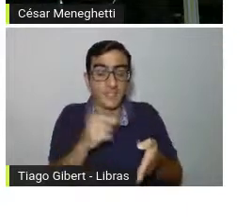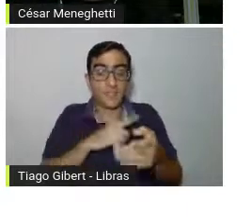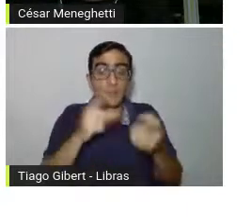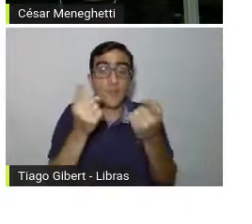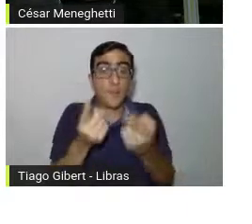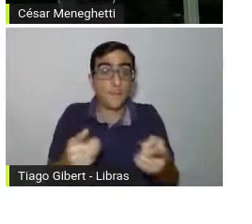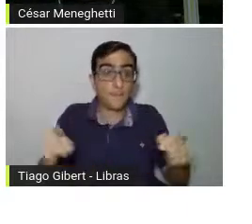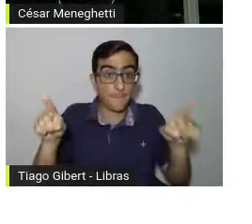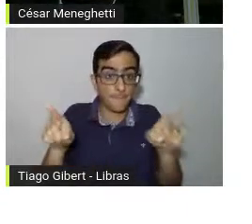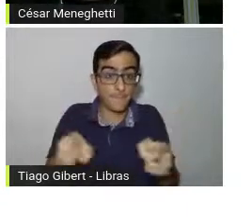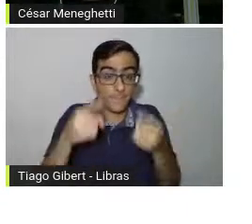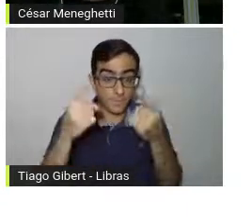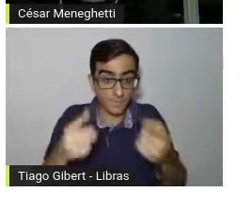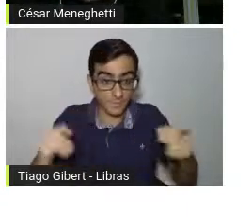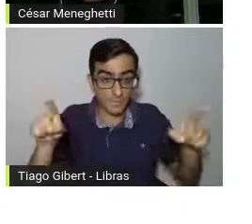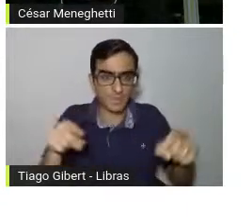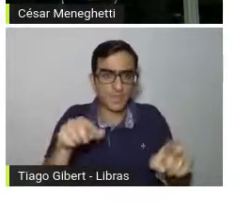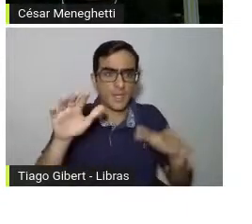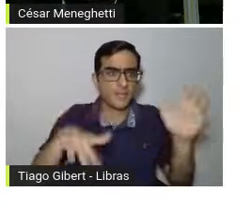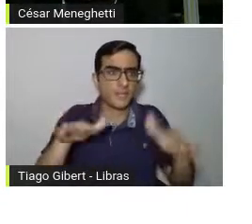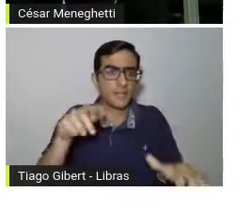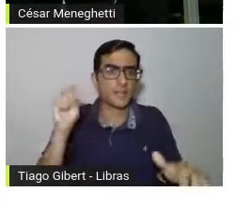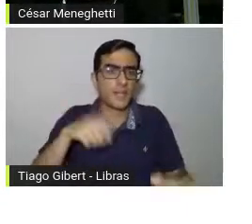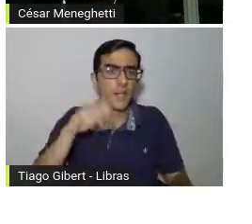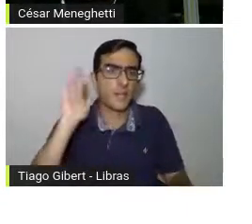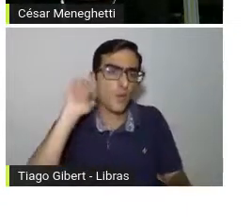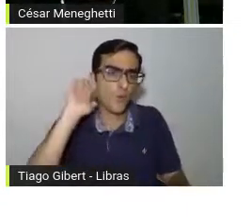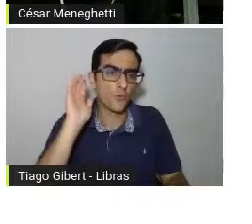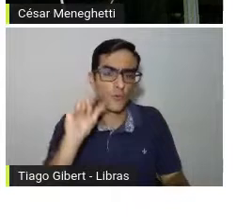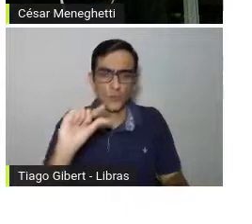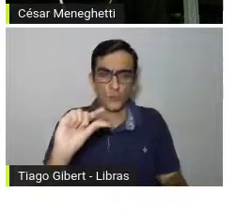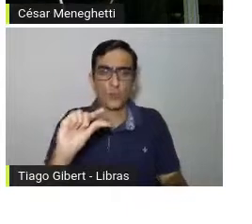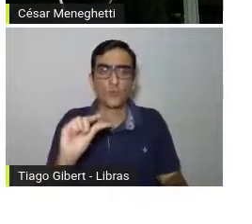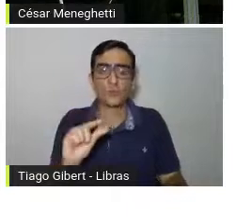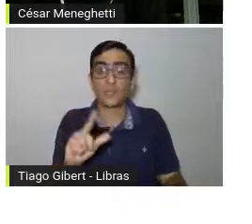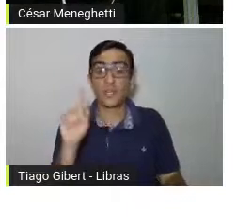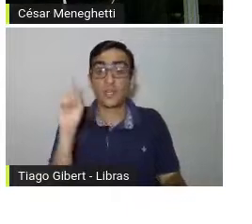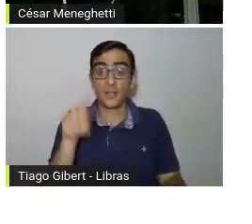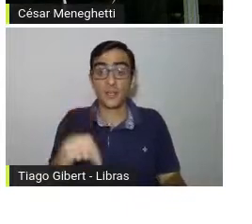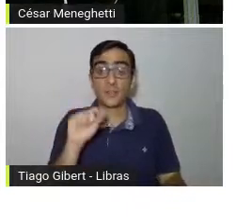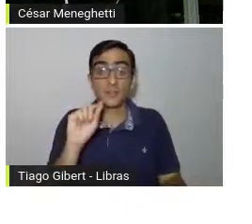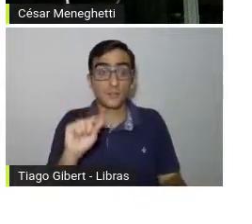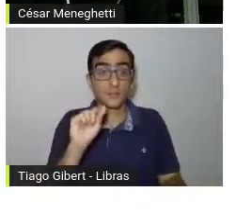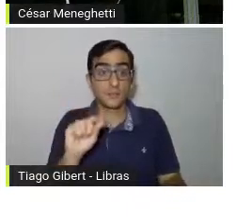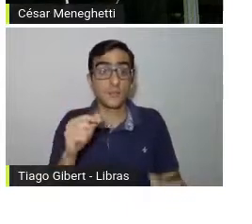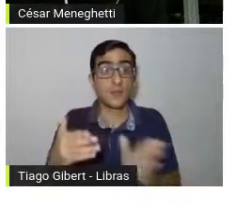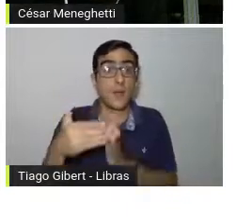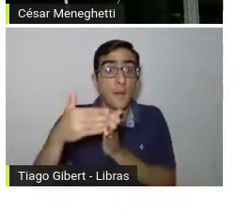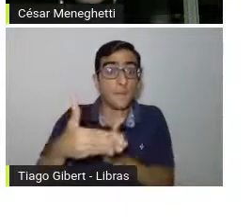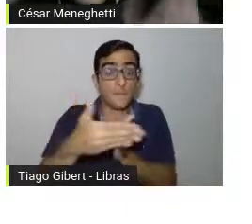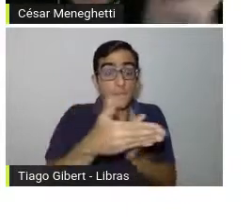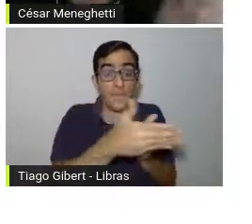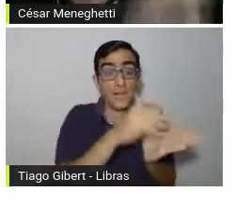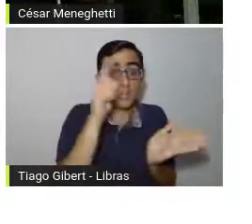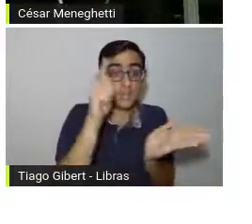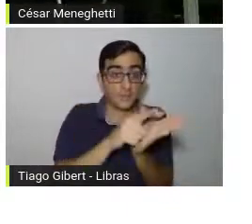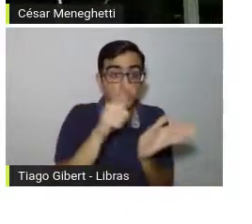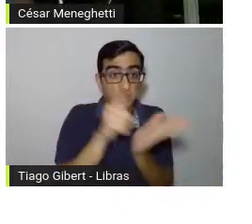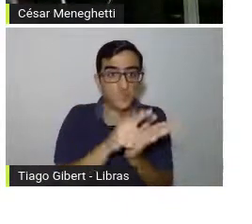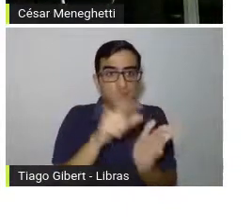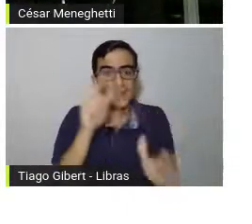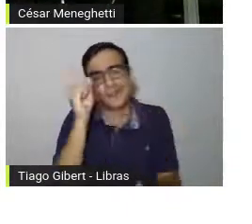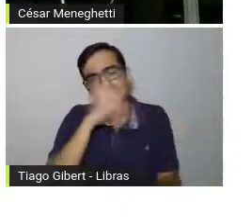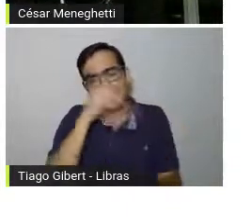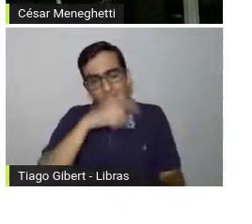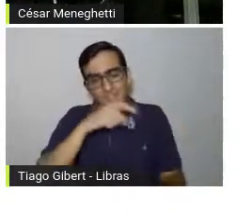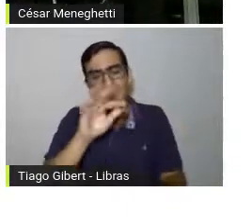tem uma música que talvez a gente pode ver um trechinho aí. E é, por exemplo, como os barquinhos são fake, são